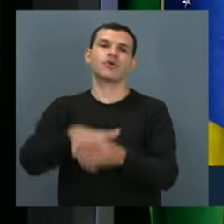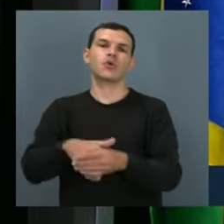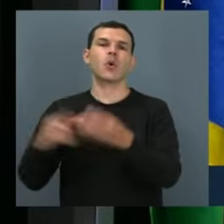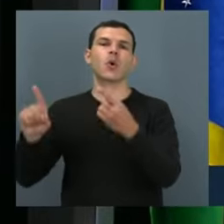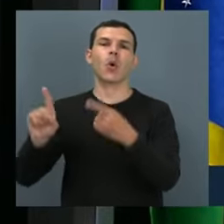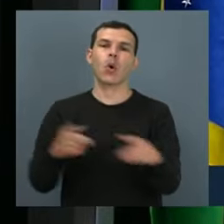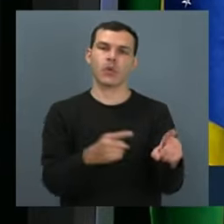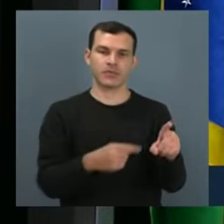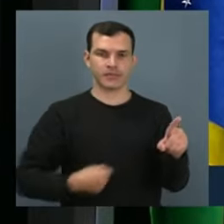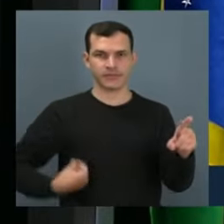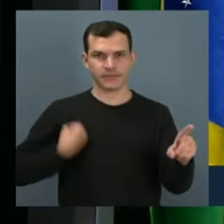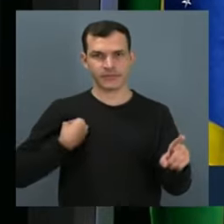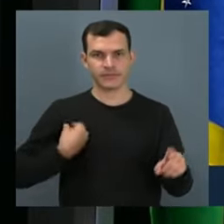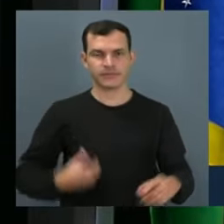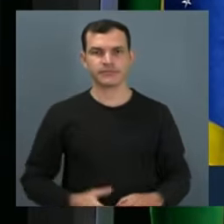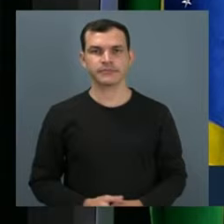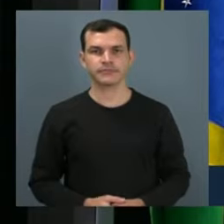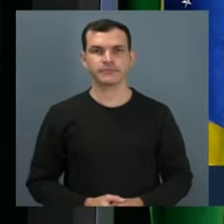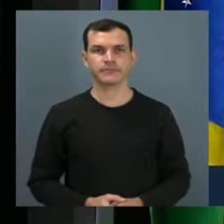Senhor presidente,